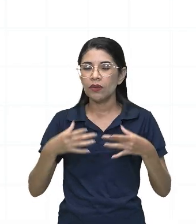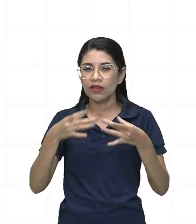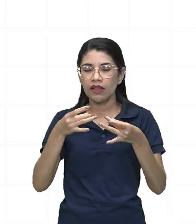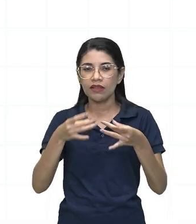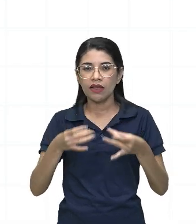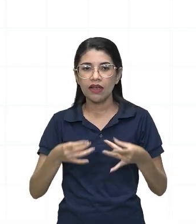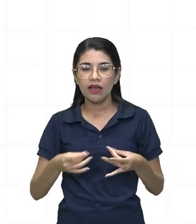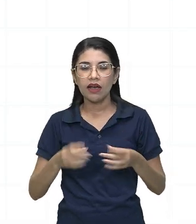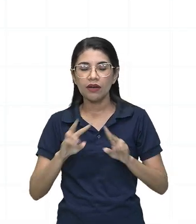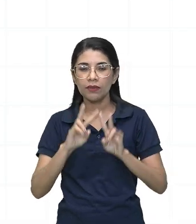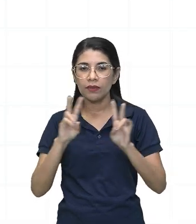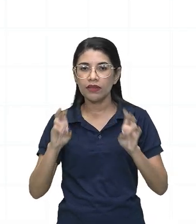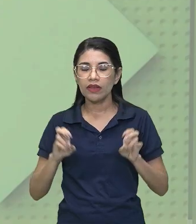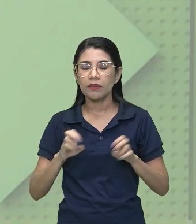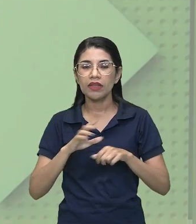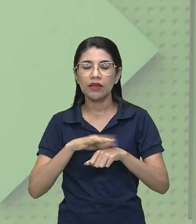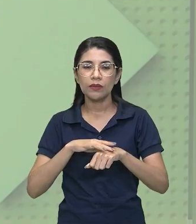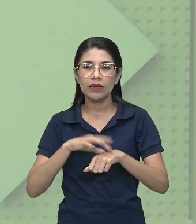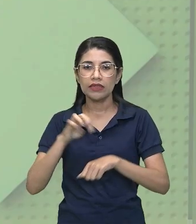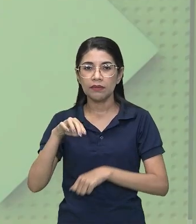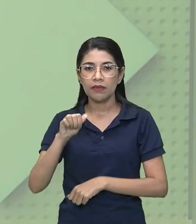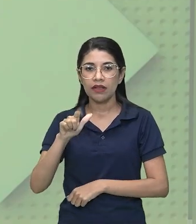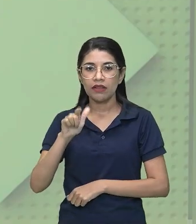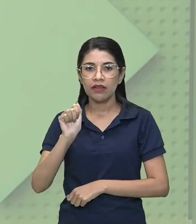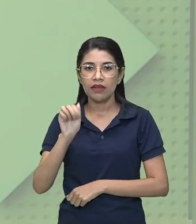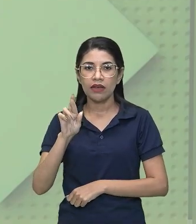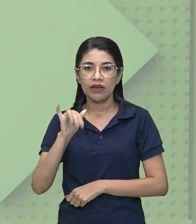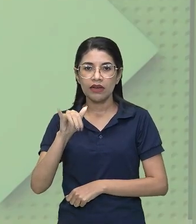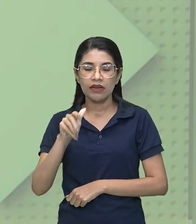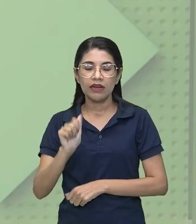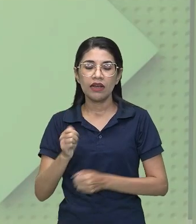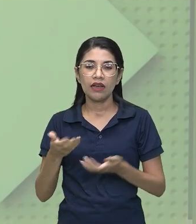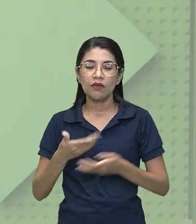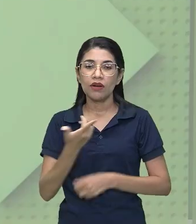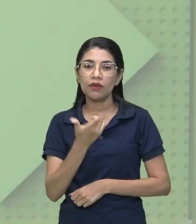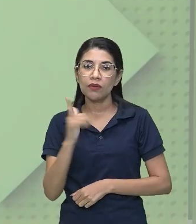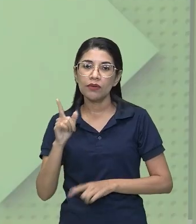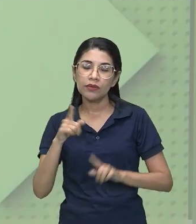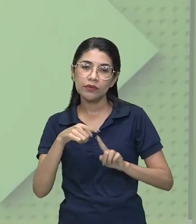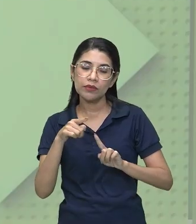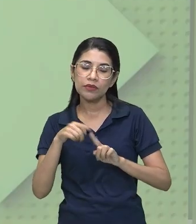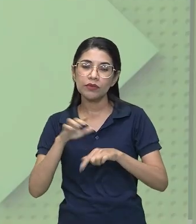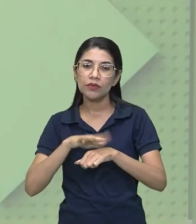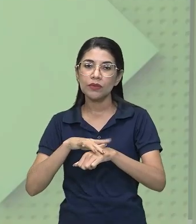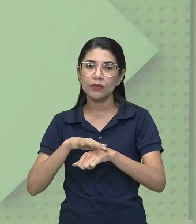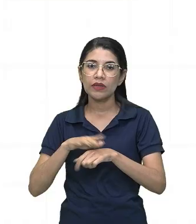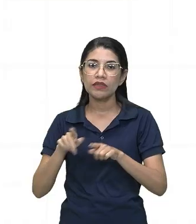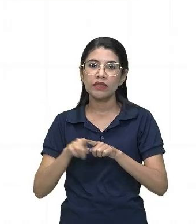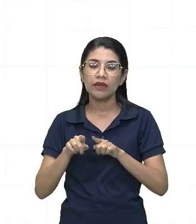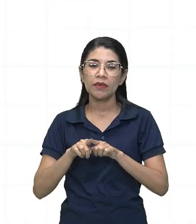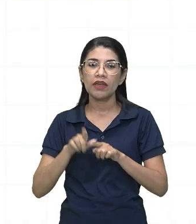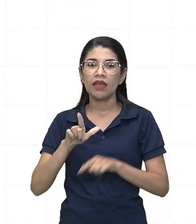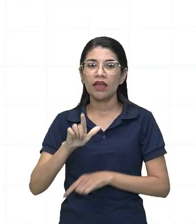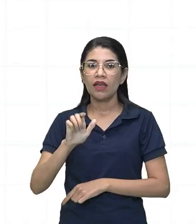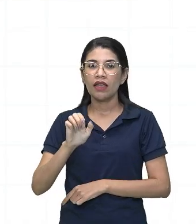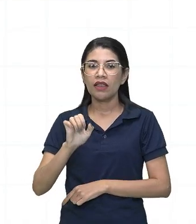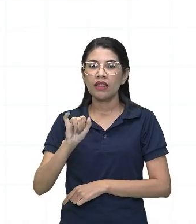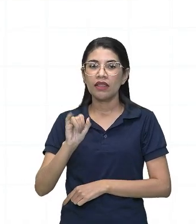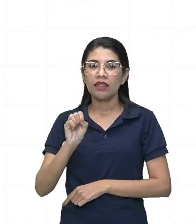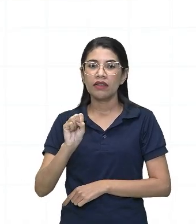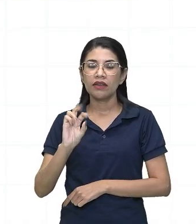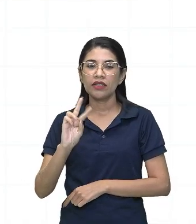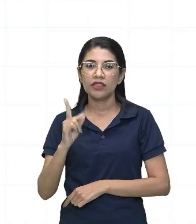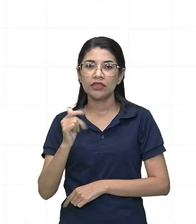a malária e agora vamos falar de outra doença tropical que é a leishmaniose, né?